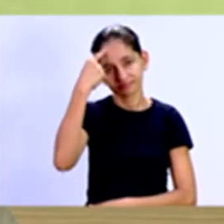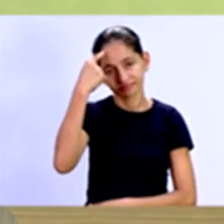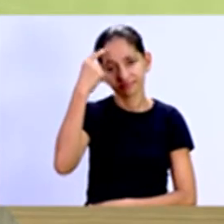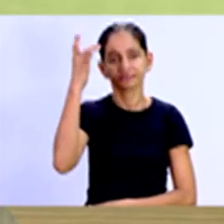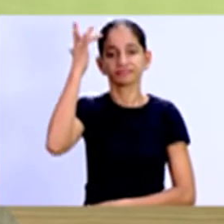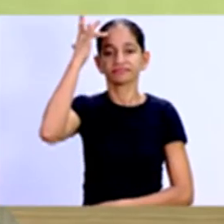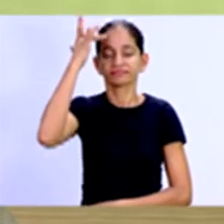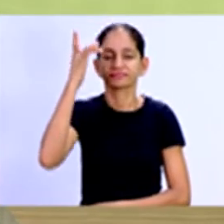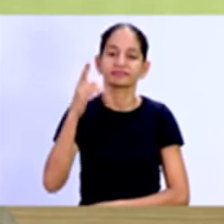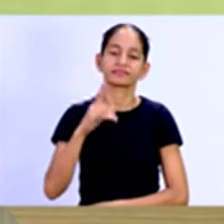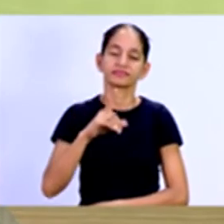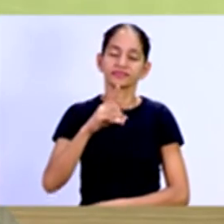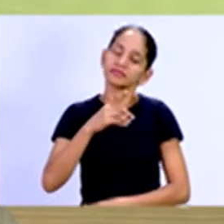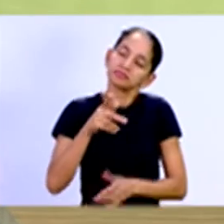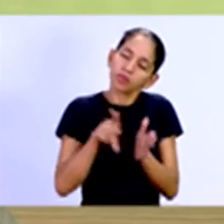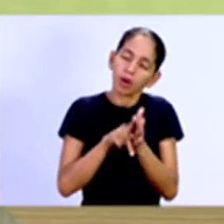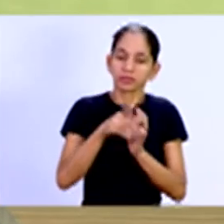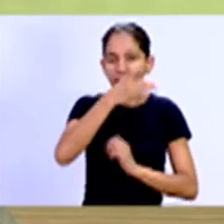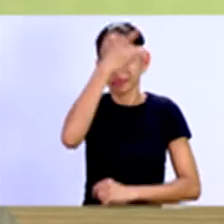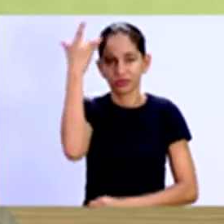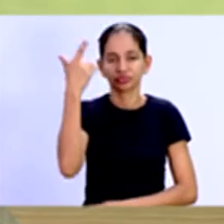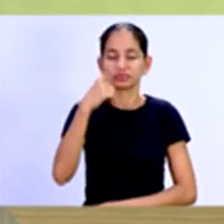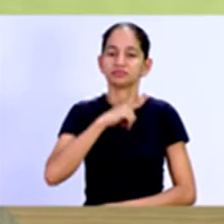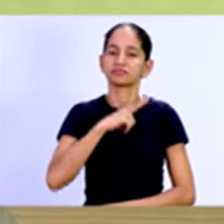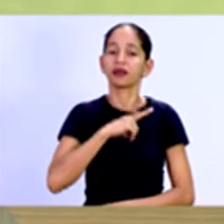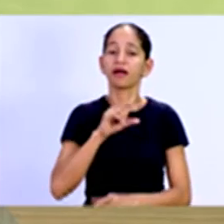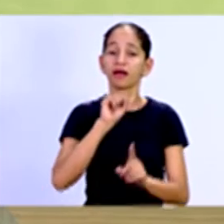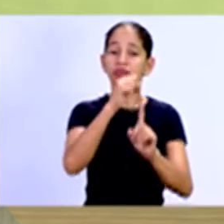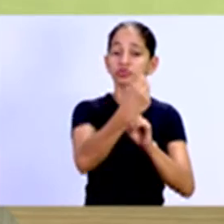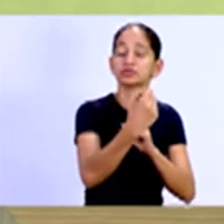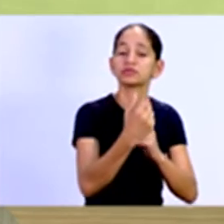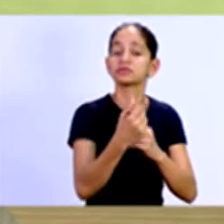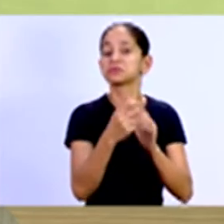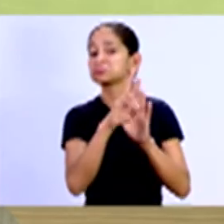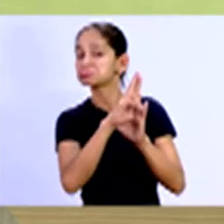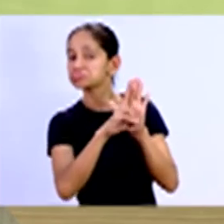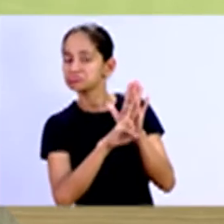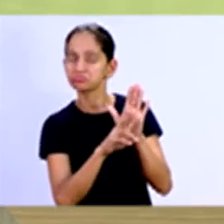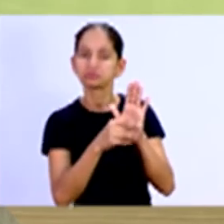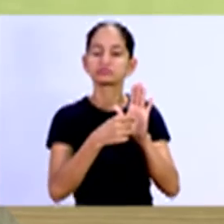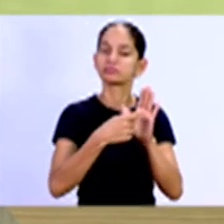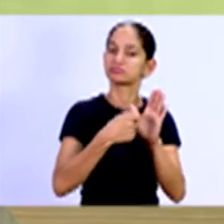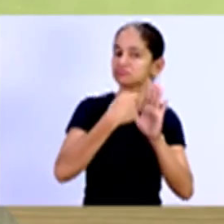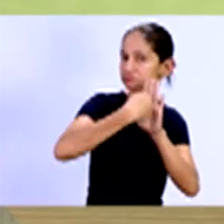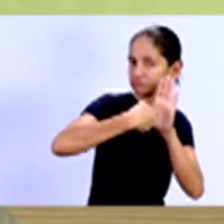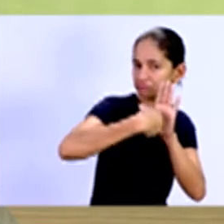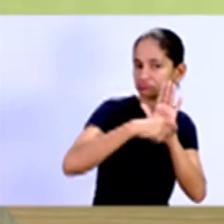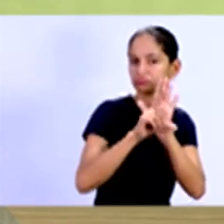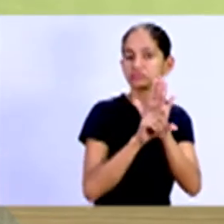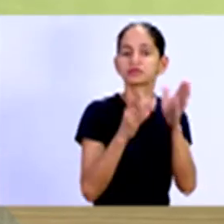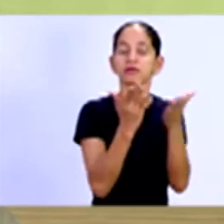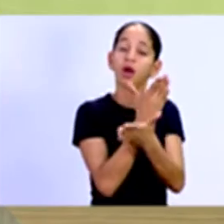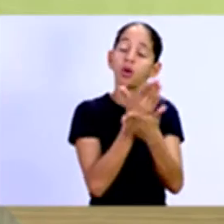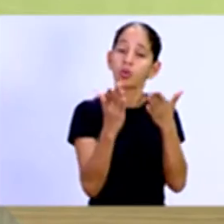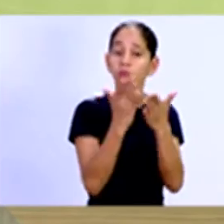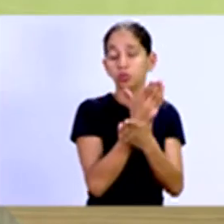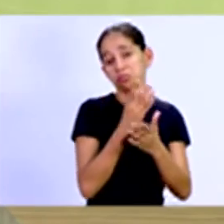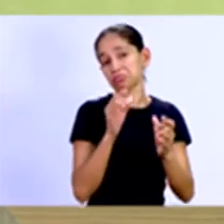discernimento que temos daquilo que a sociedade nos deseja fazer ou nos inspira a